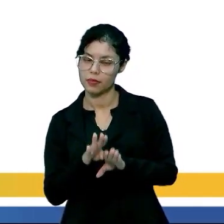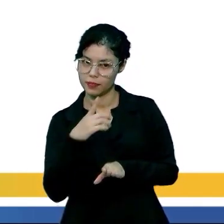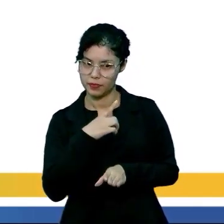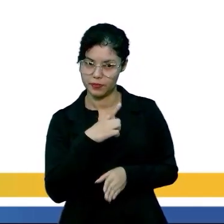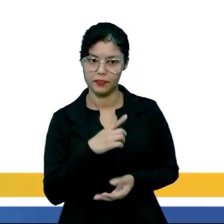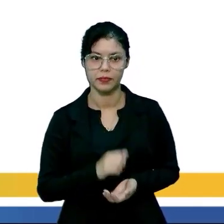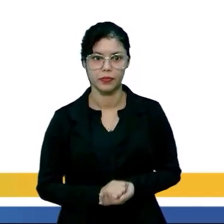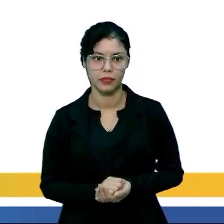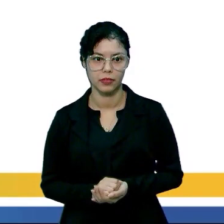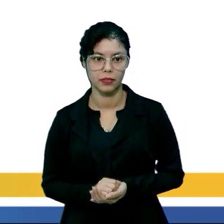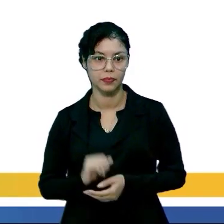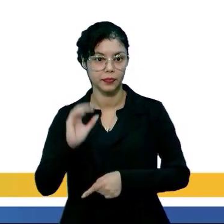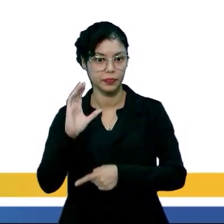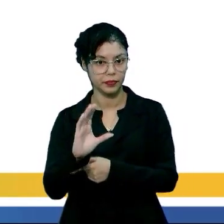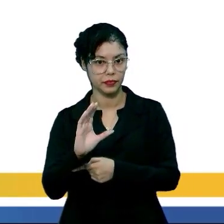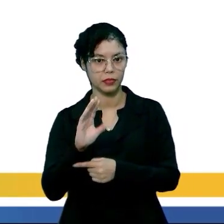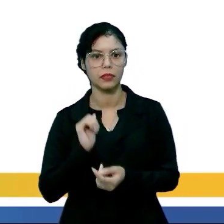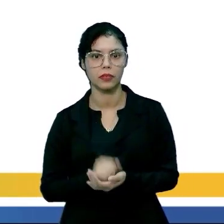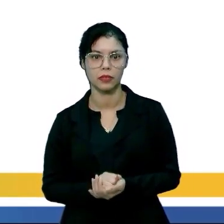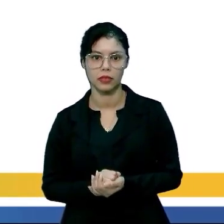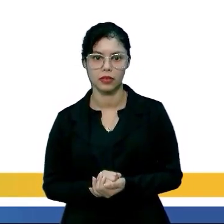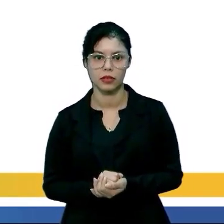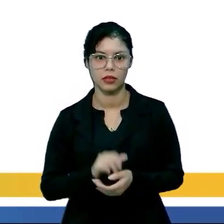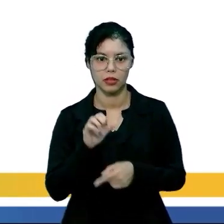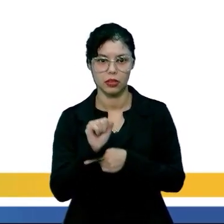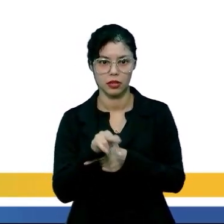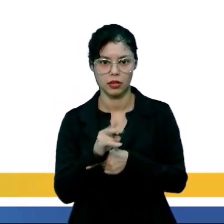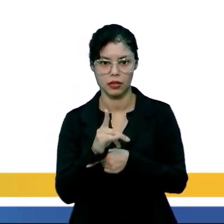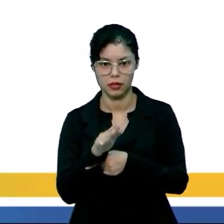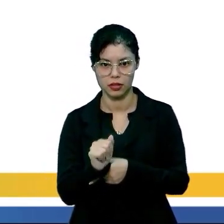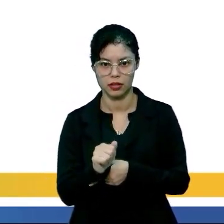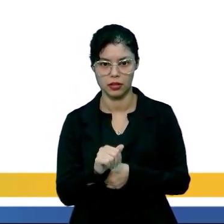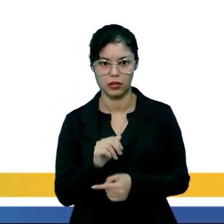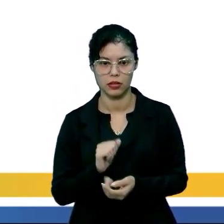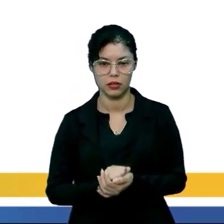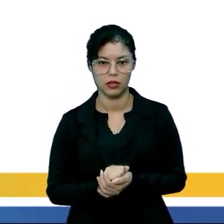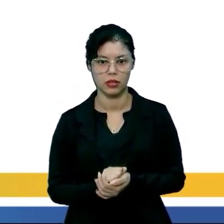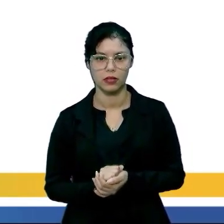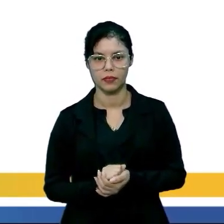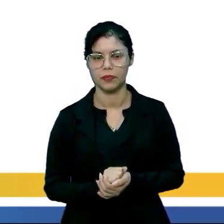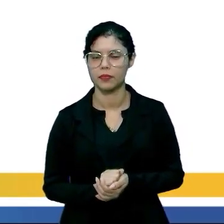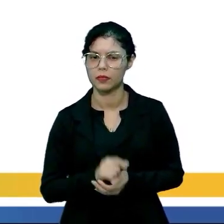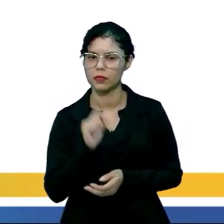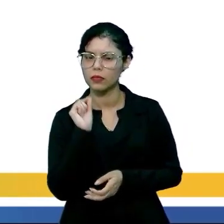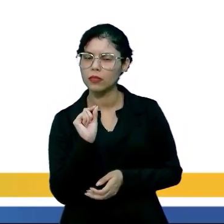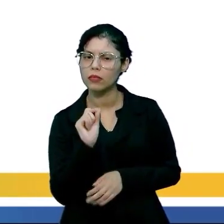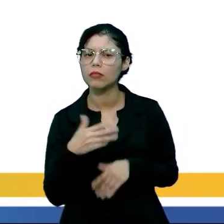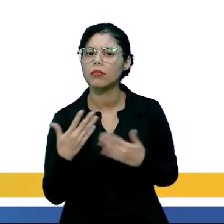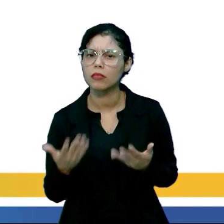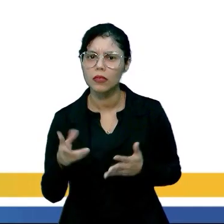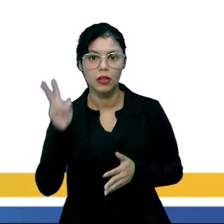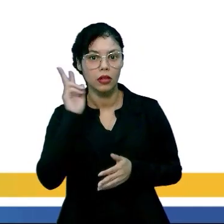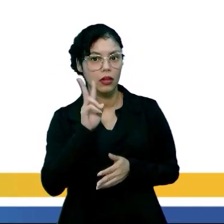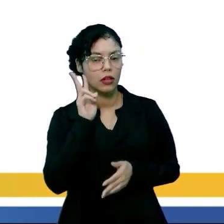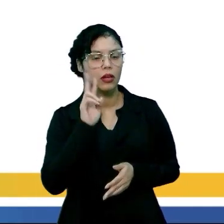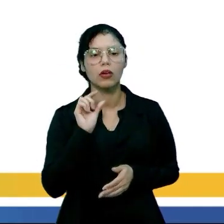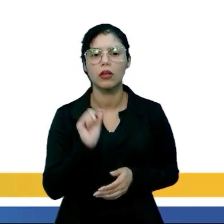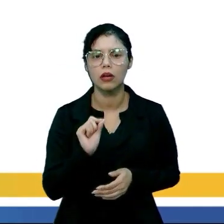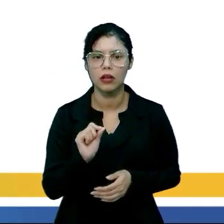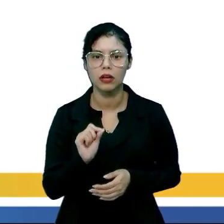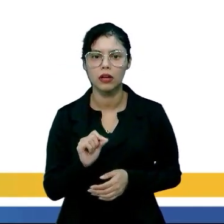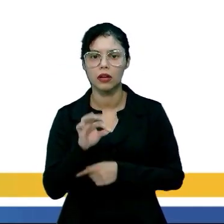tá? C. A letra C é uma sinapomorfia das traqueófitas. Lembrando, o que